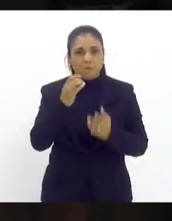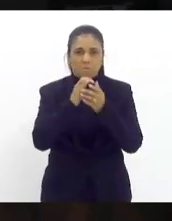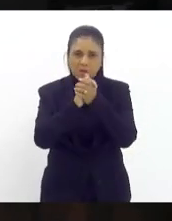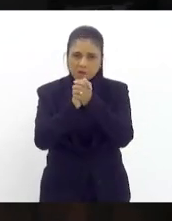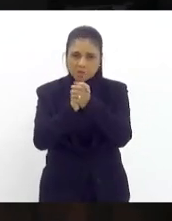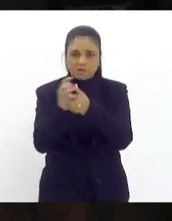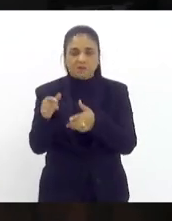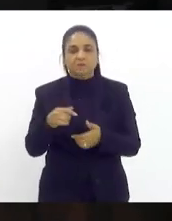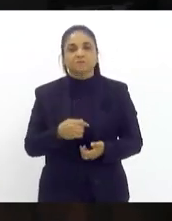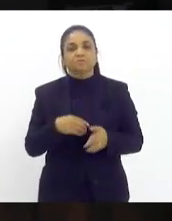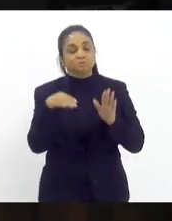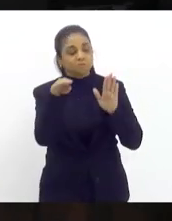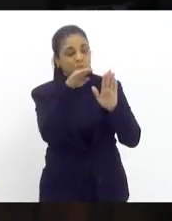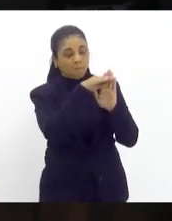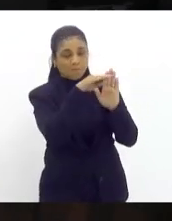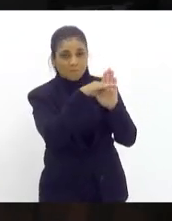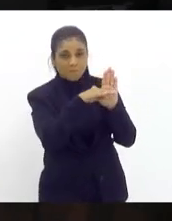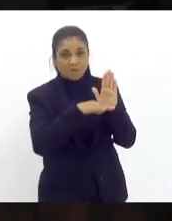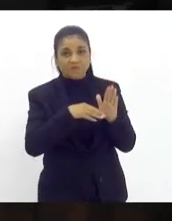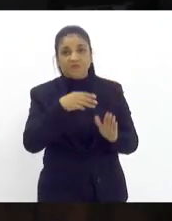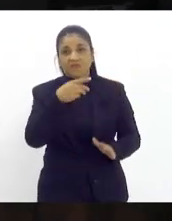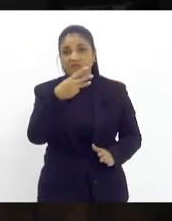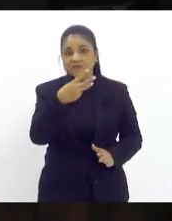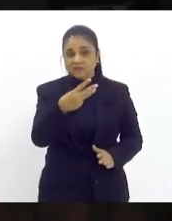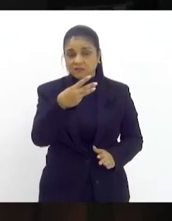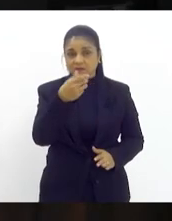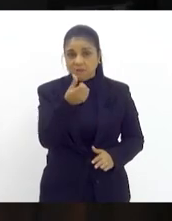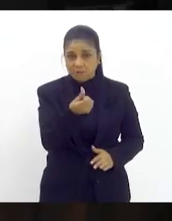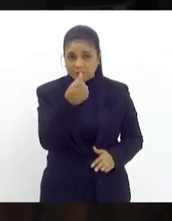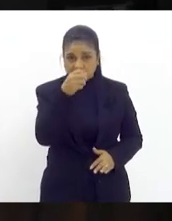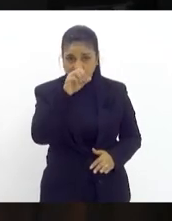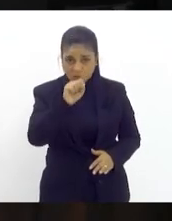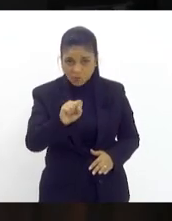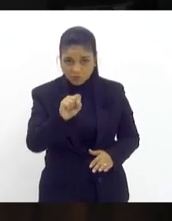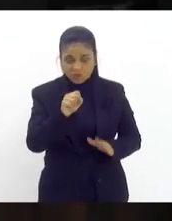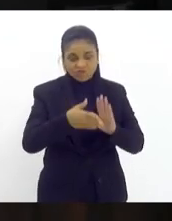bem próximo da pauta 3068 foi retirado